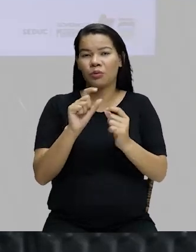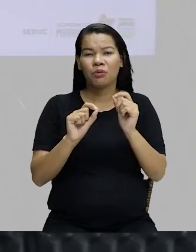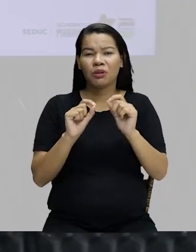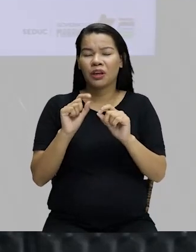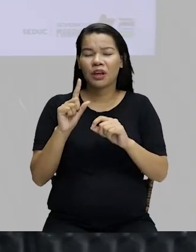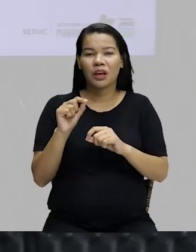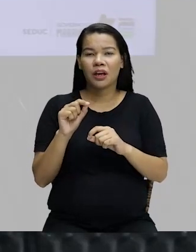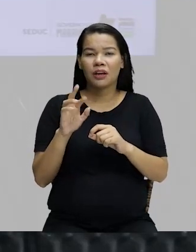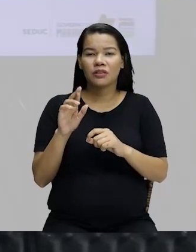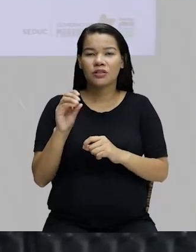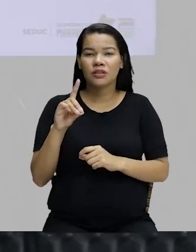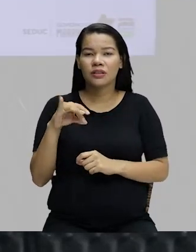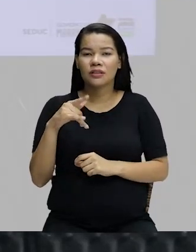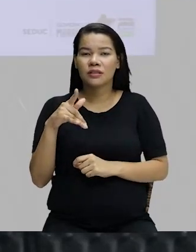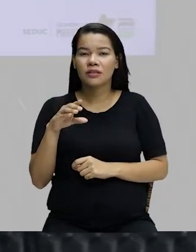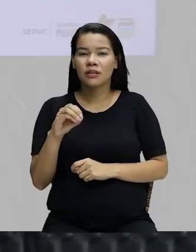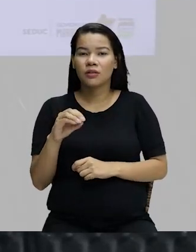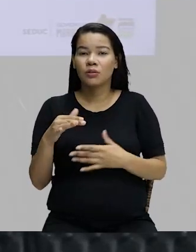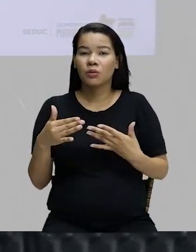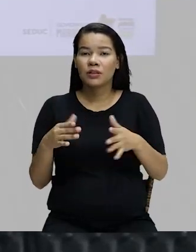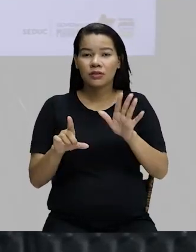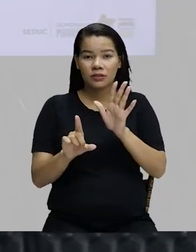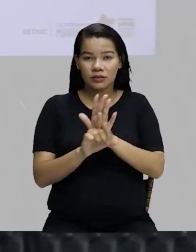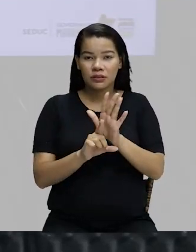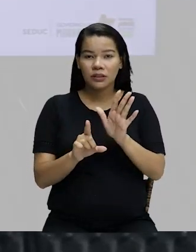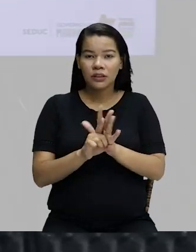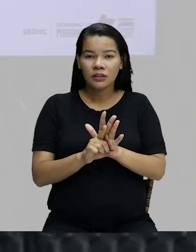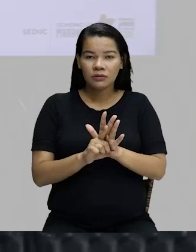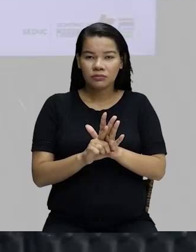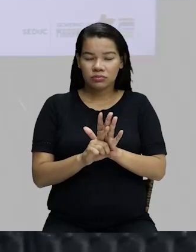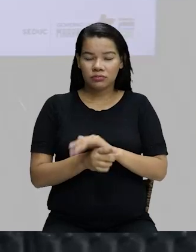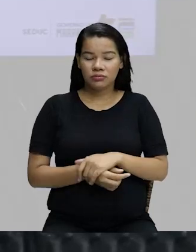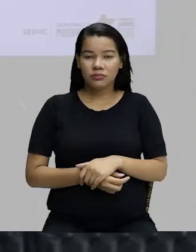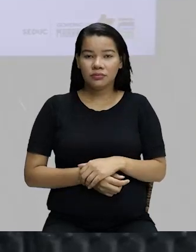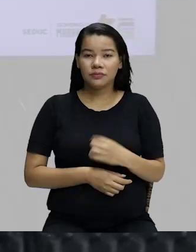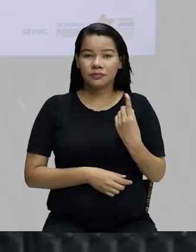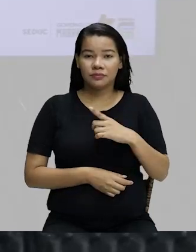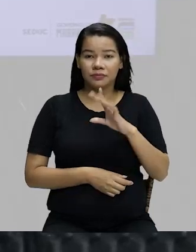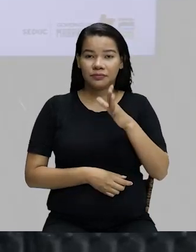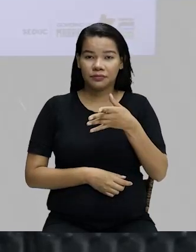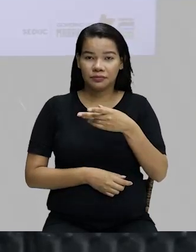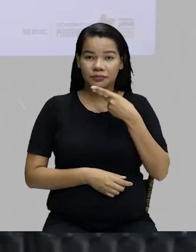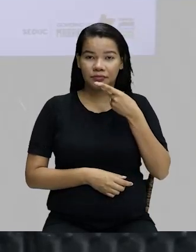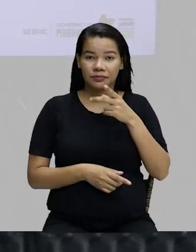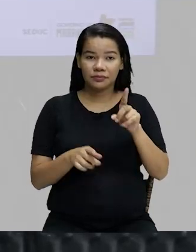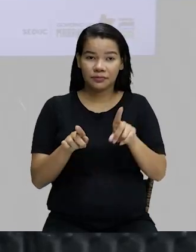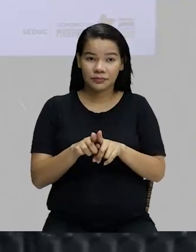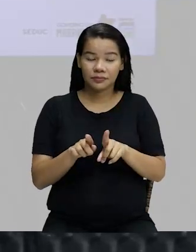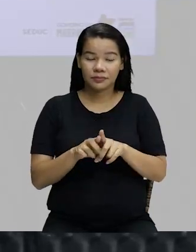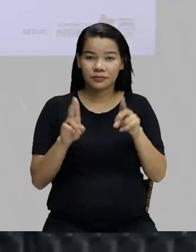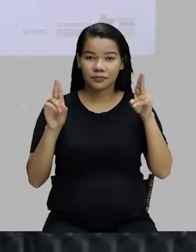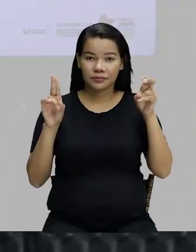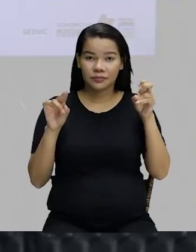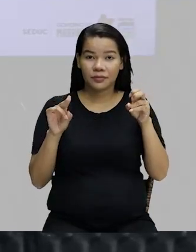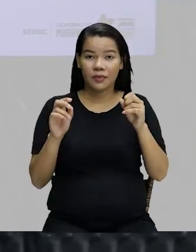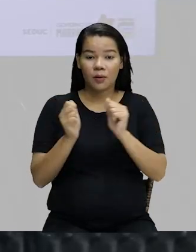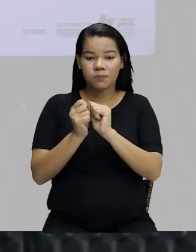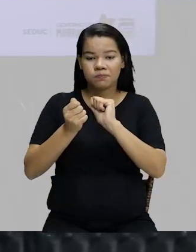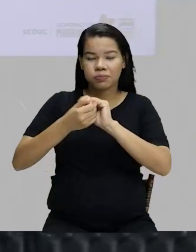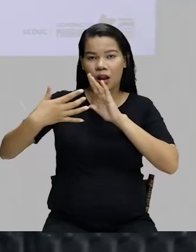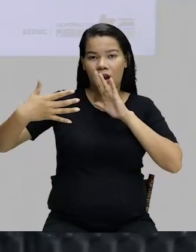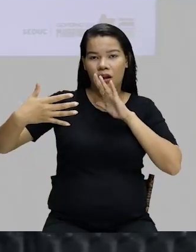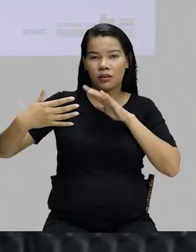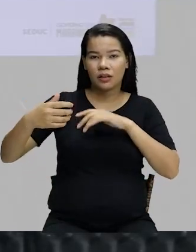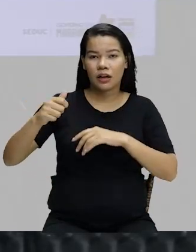tipos, as leis da radioatividade, certo? Já falamos, inclusive, sobre a bomba atômica.